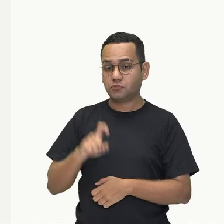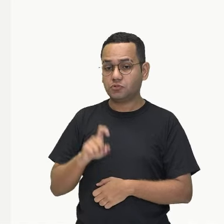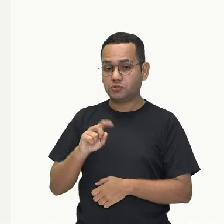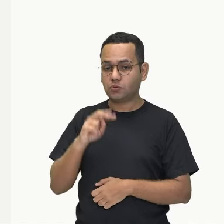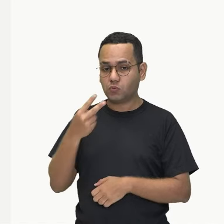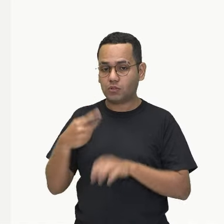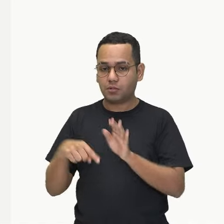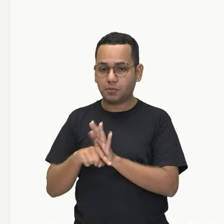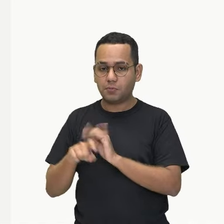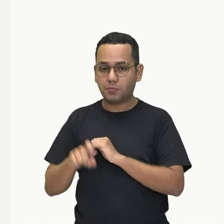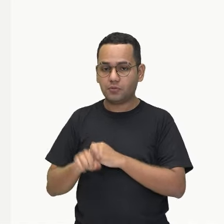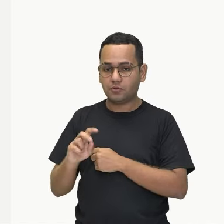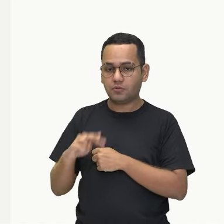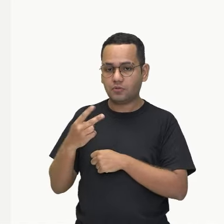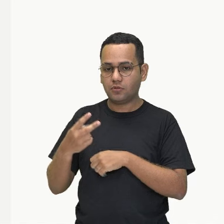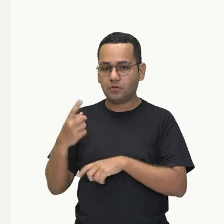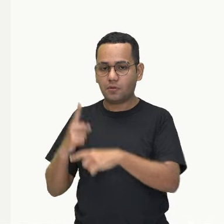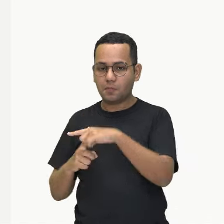semelhantes.